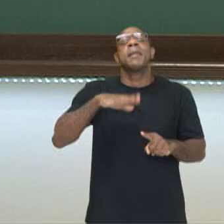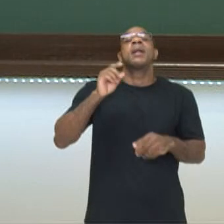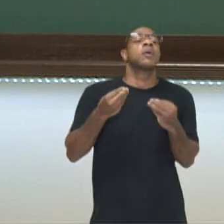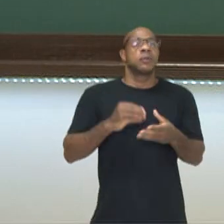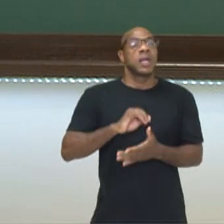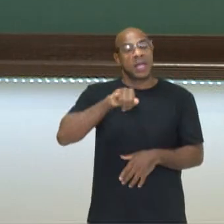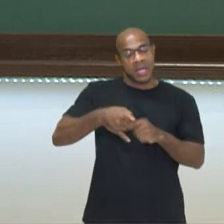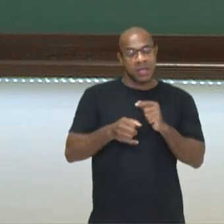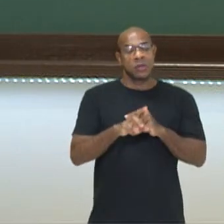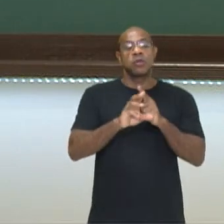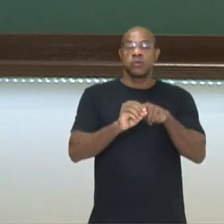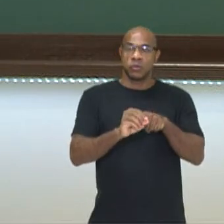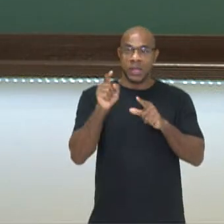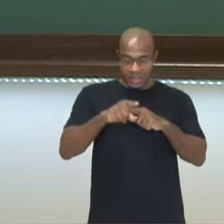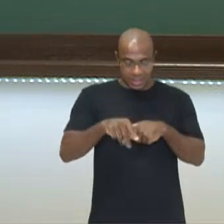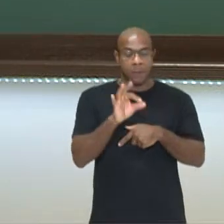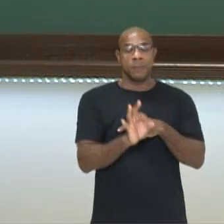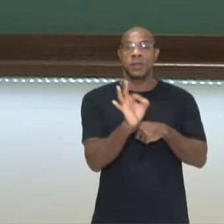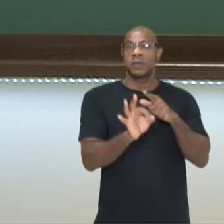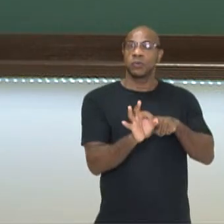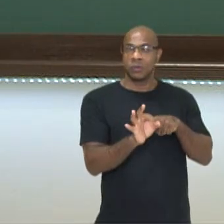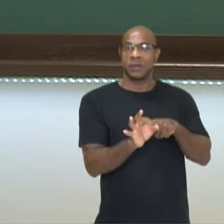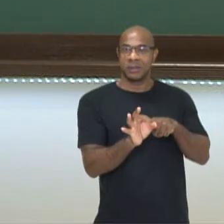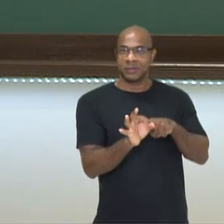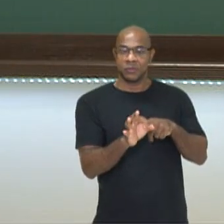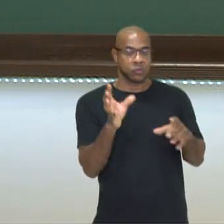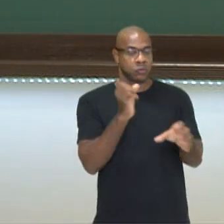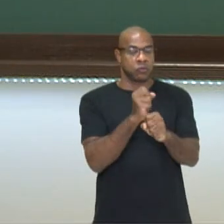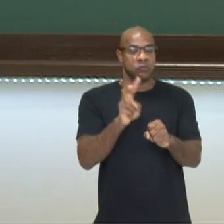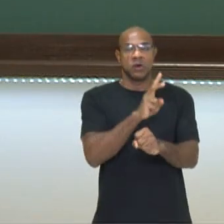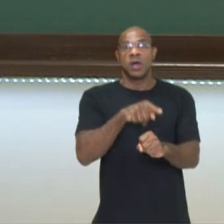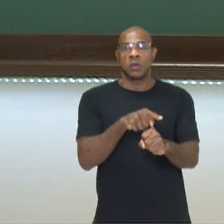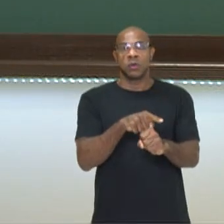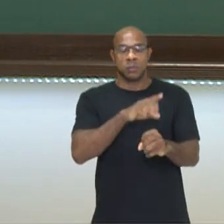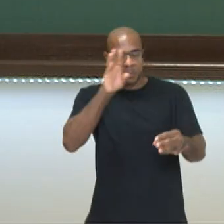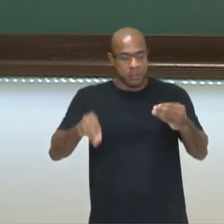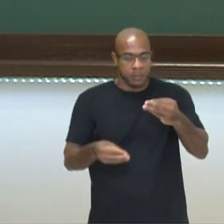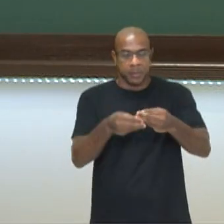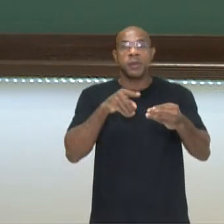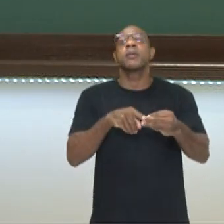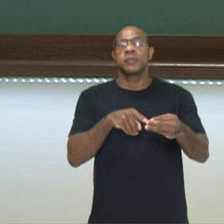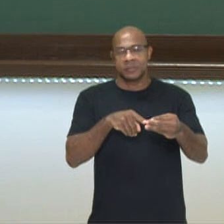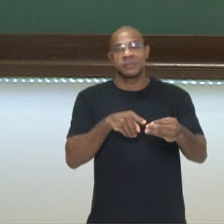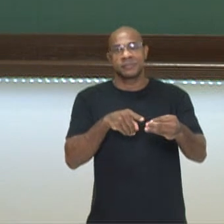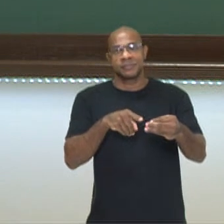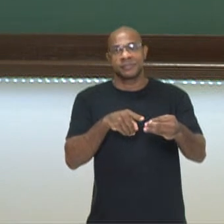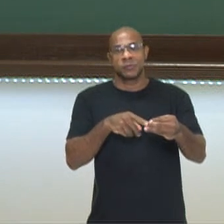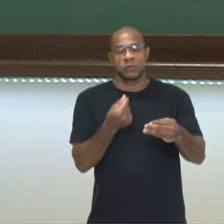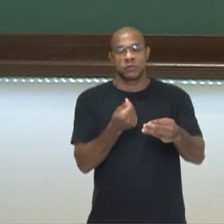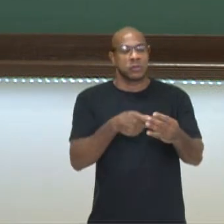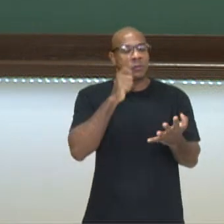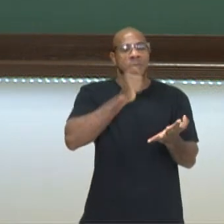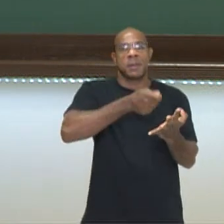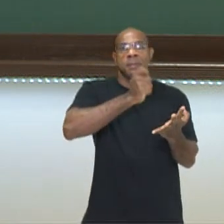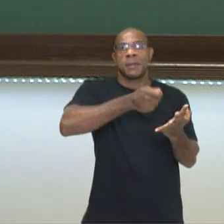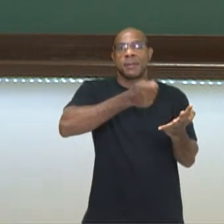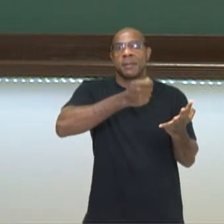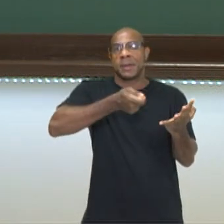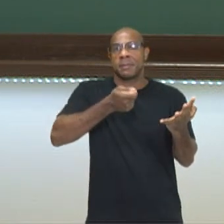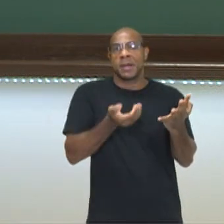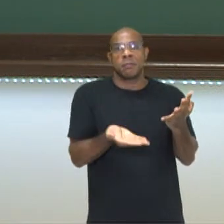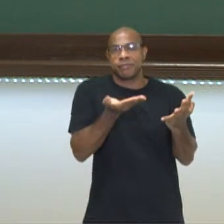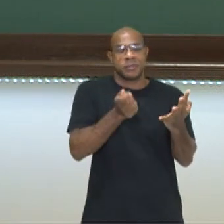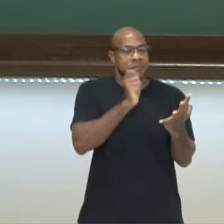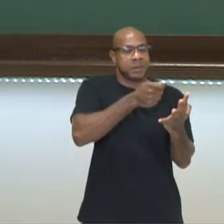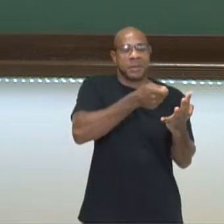vai ser o quê? Um percentual do valor acrescentado periodicamente ao dinheiro que foi emprestado, ao dinheiro que foi utilizado,